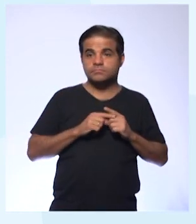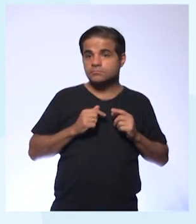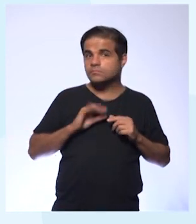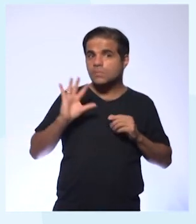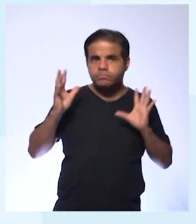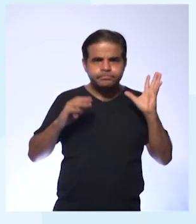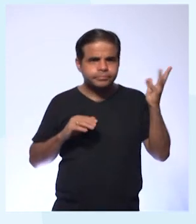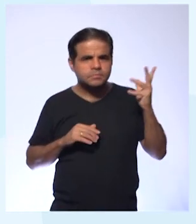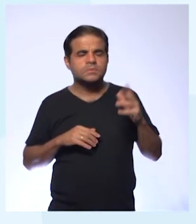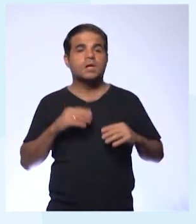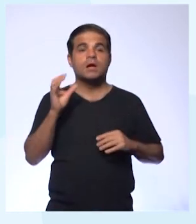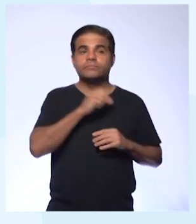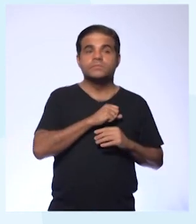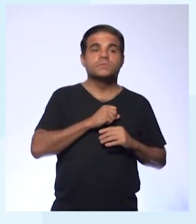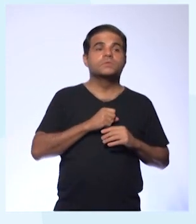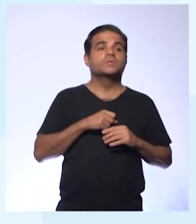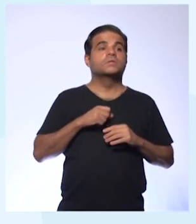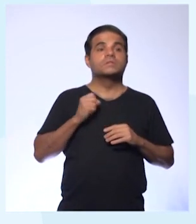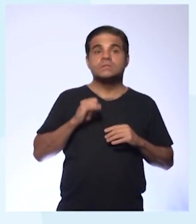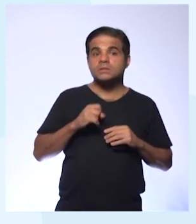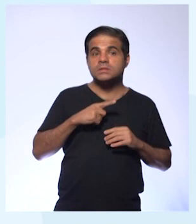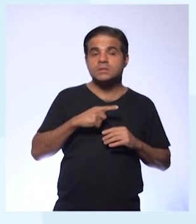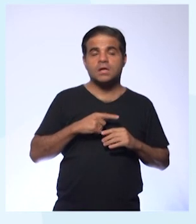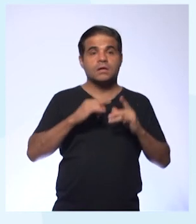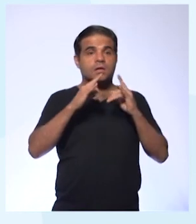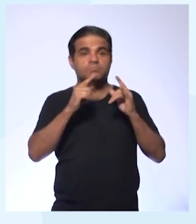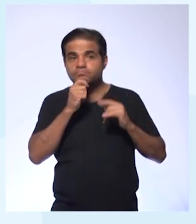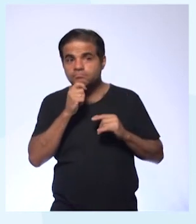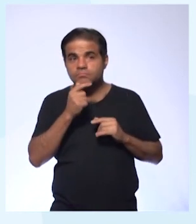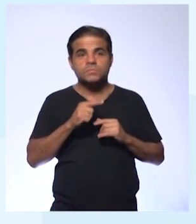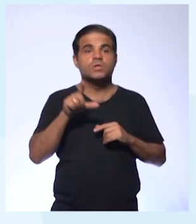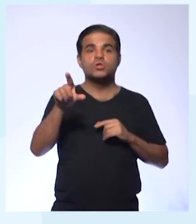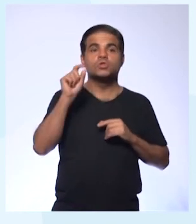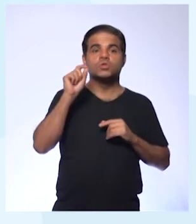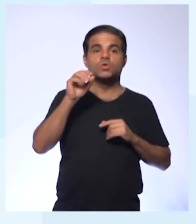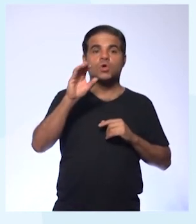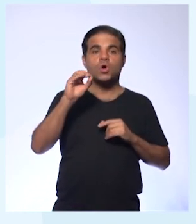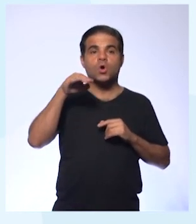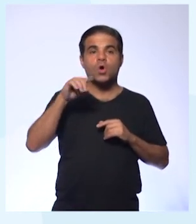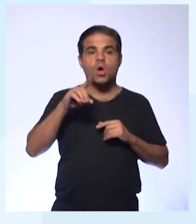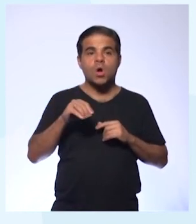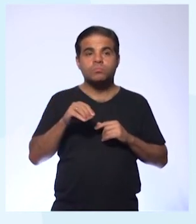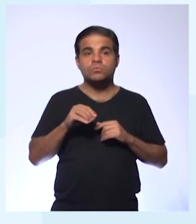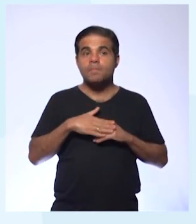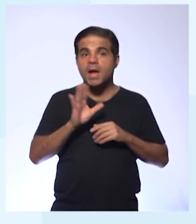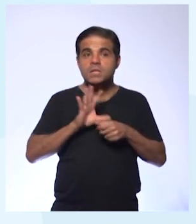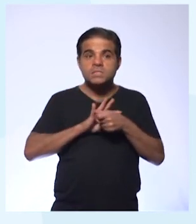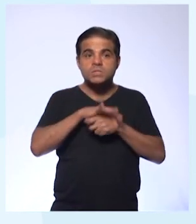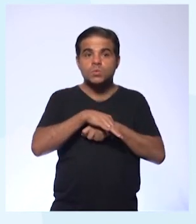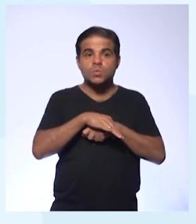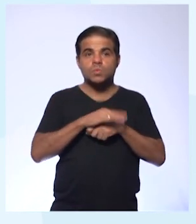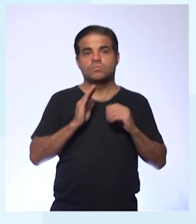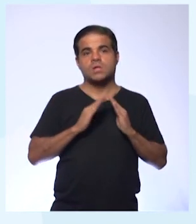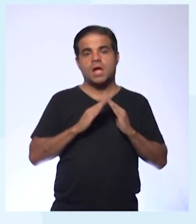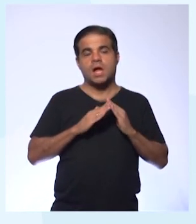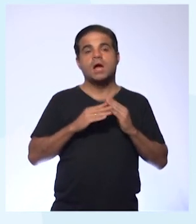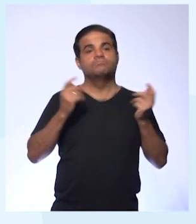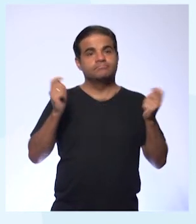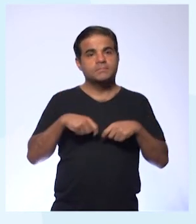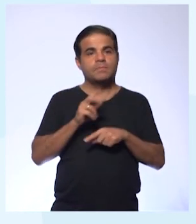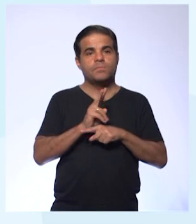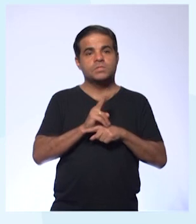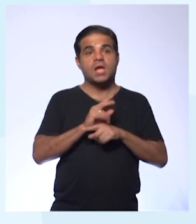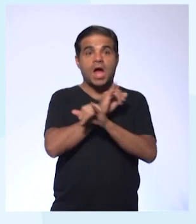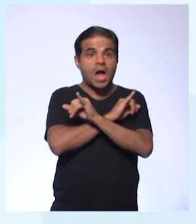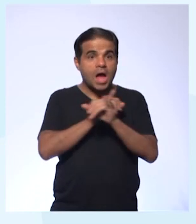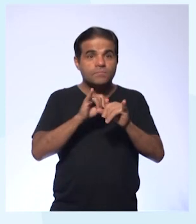fenômenos naturais. Na inexistência de um abrigo, escolha o cômodo mais seguro da casa para se proteger. Avise